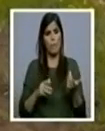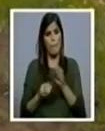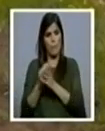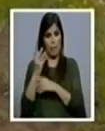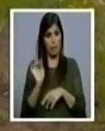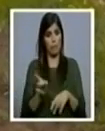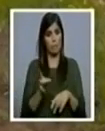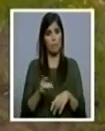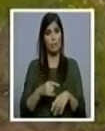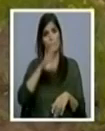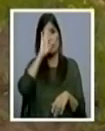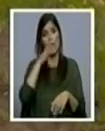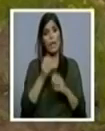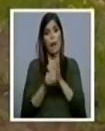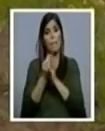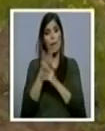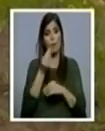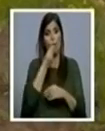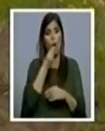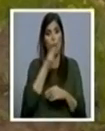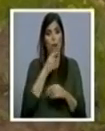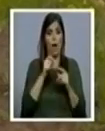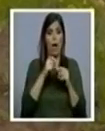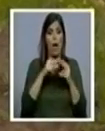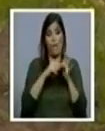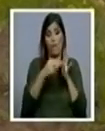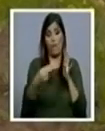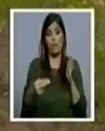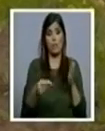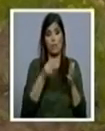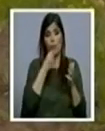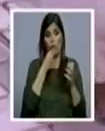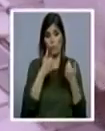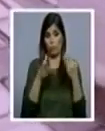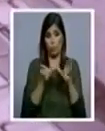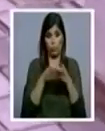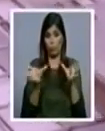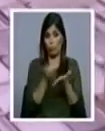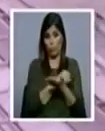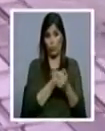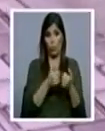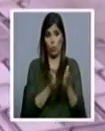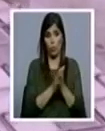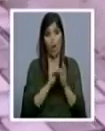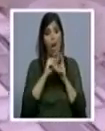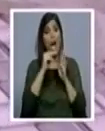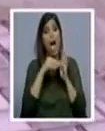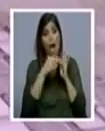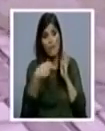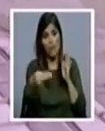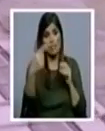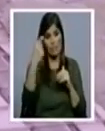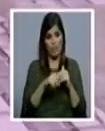da planta. E sabendo que a planta é tudo o que a gente come, no caso da alface é toda a parte aérea que é comestível. E no caso das alfaces houve